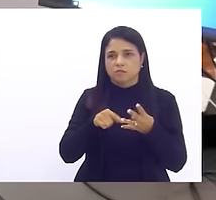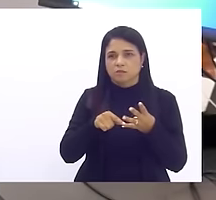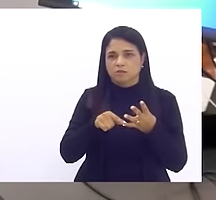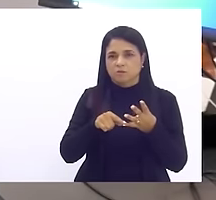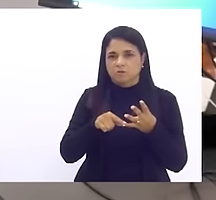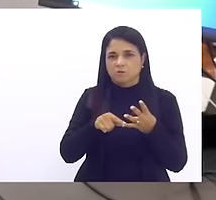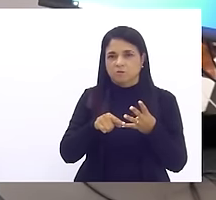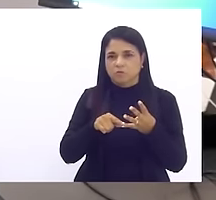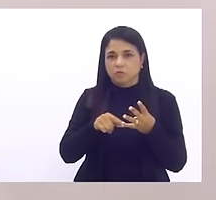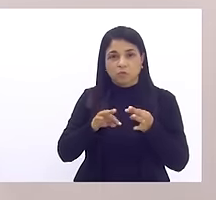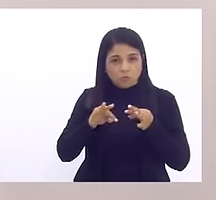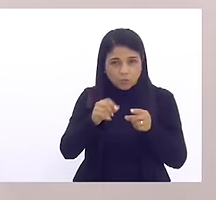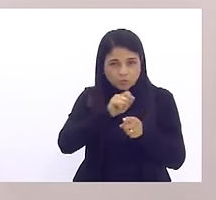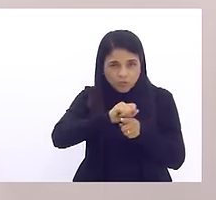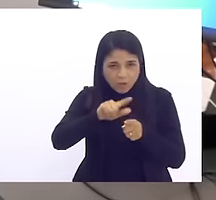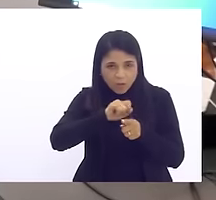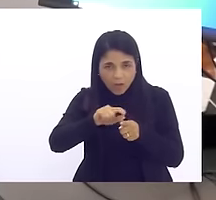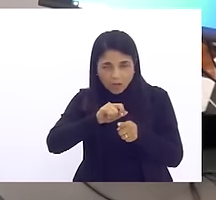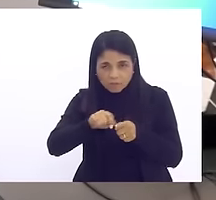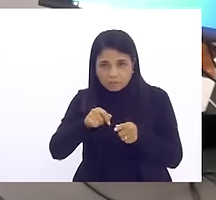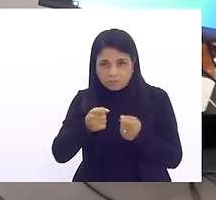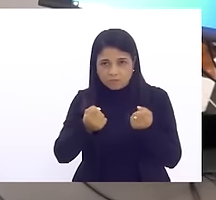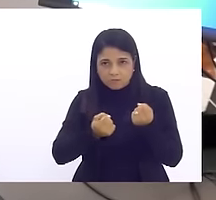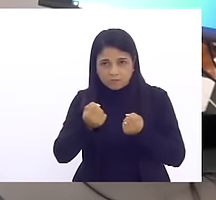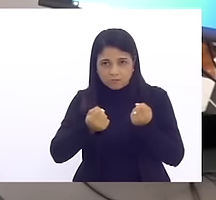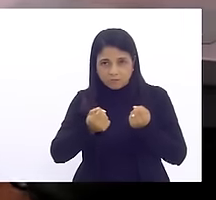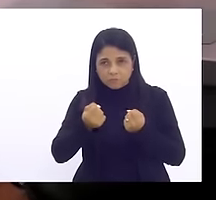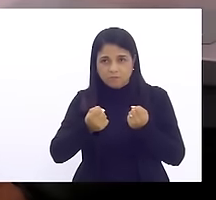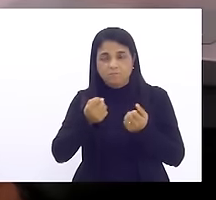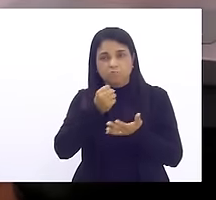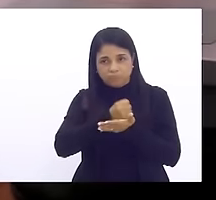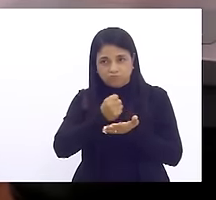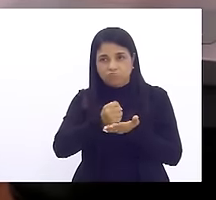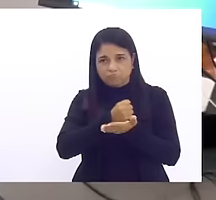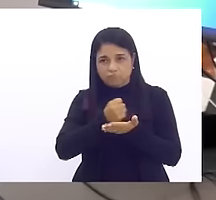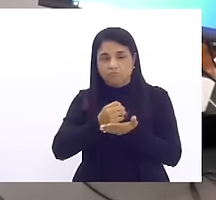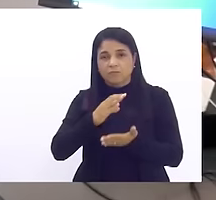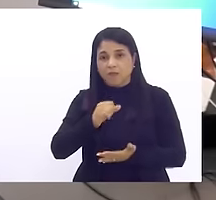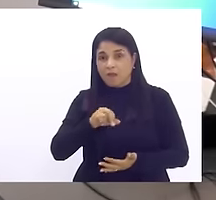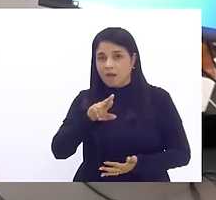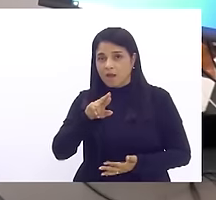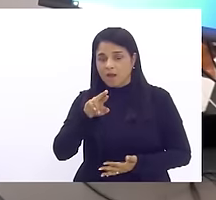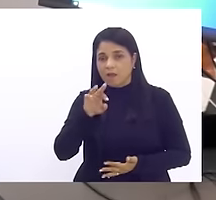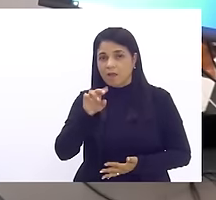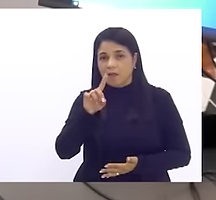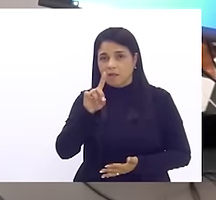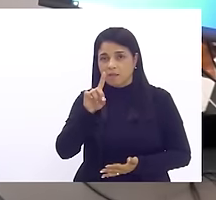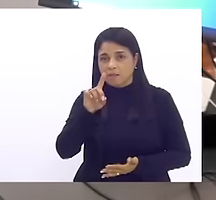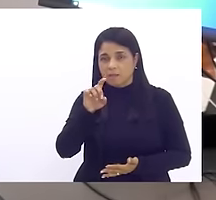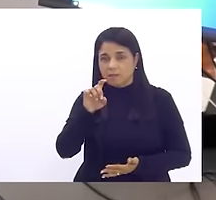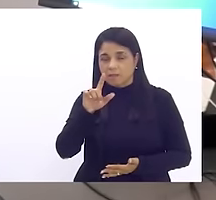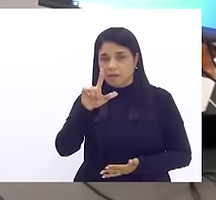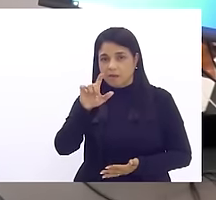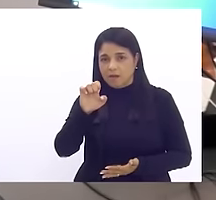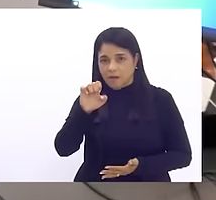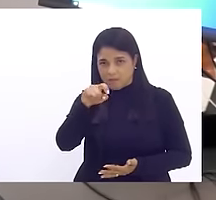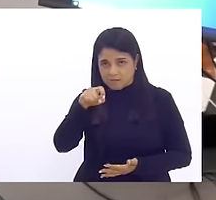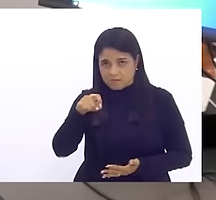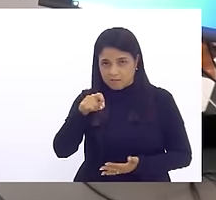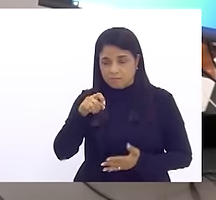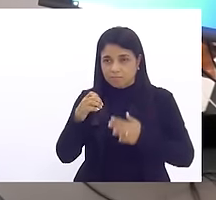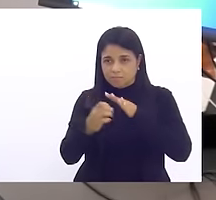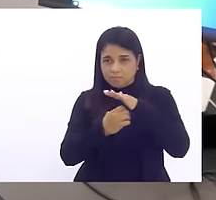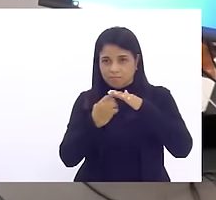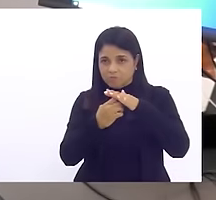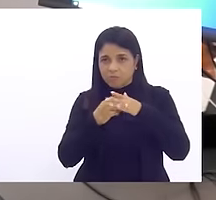carro alugado é mordomia para todo mundo todos vocês fazem você